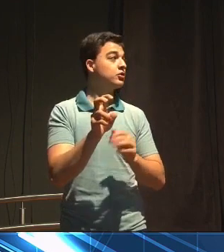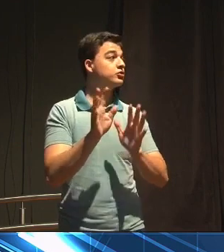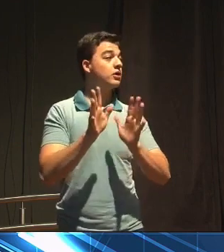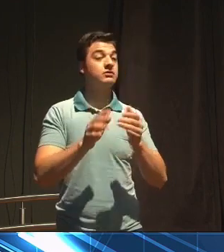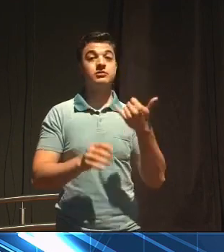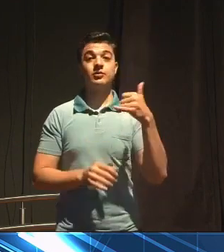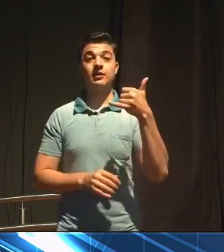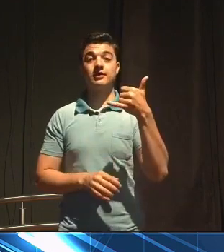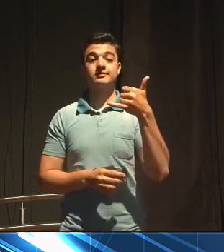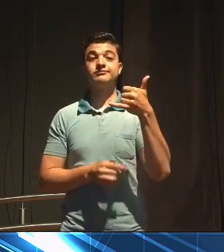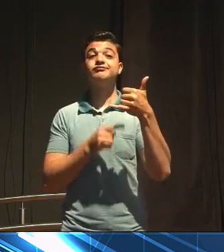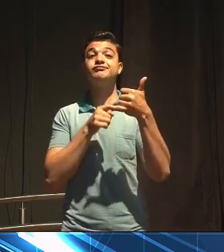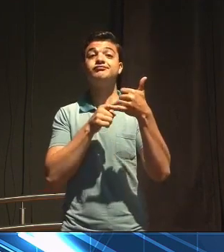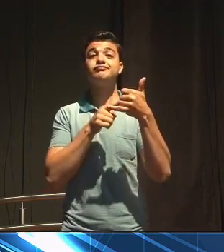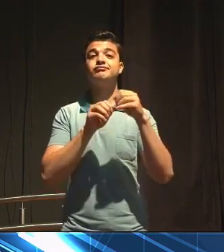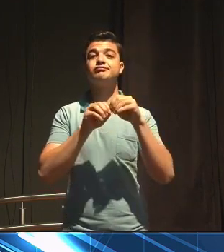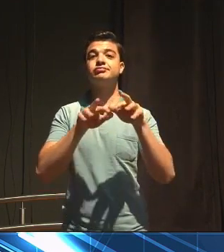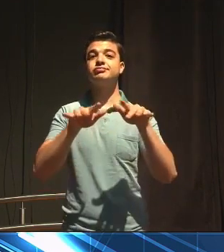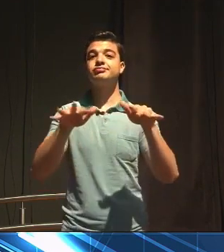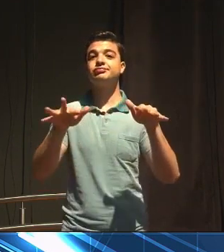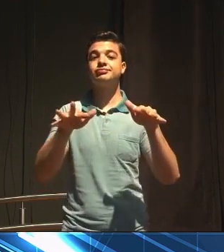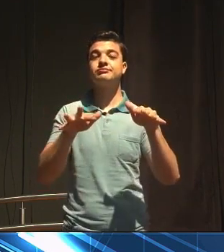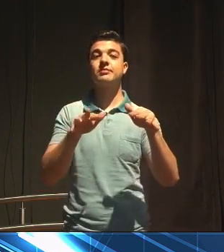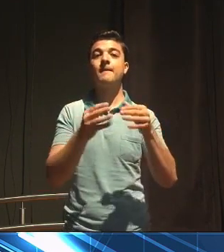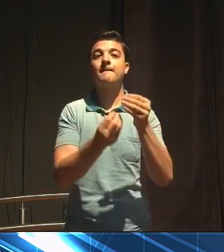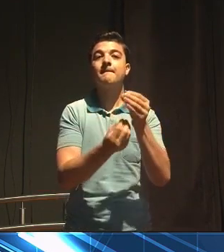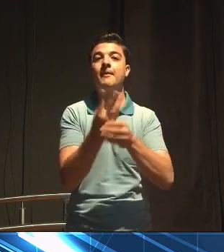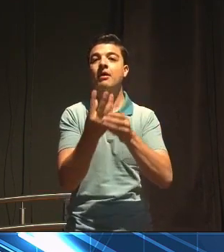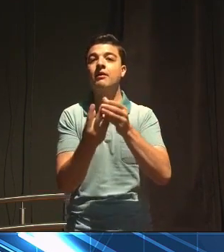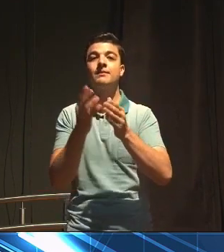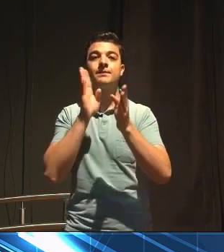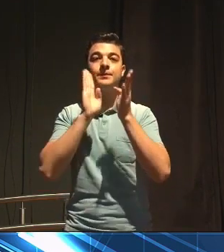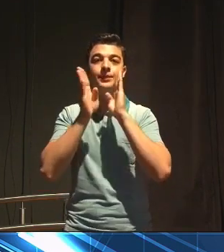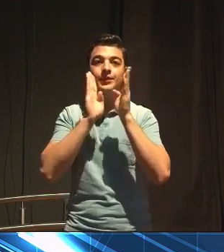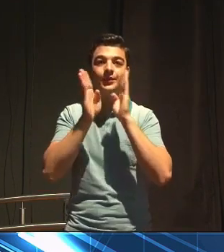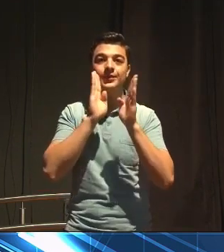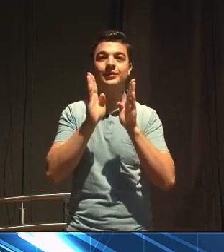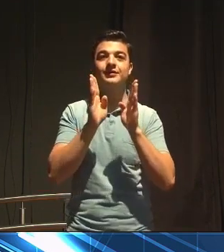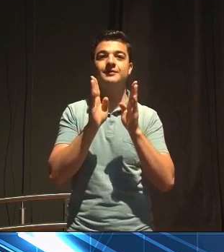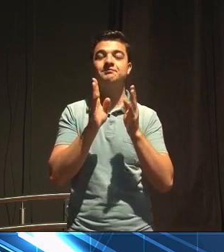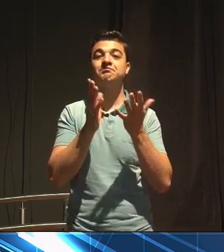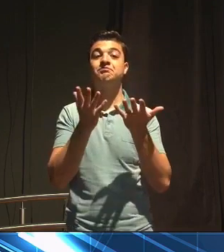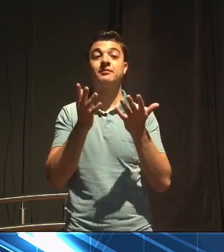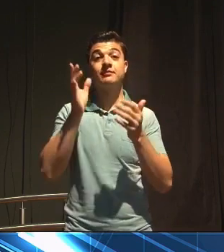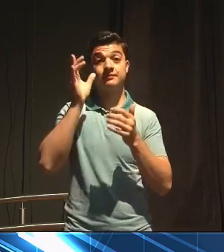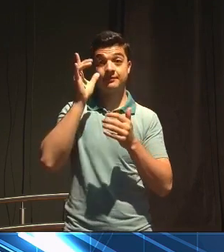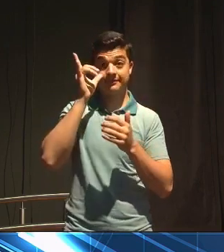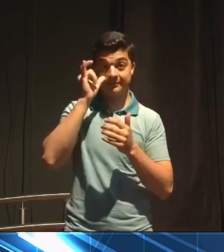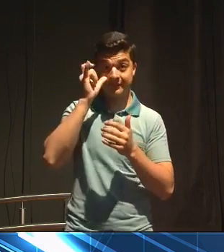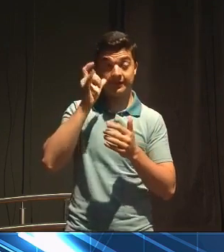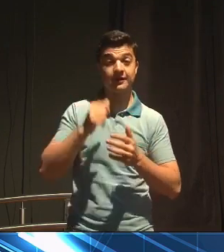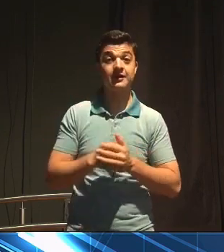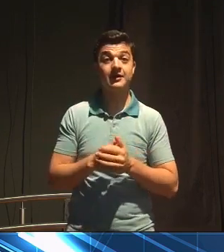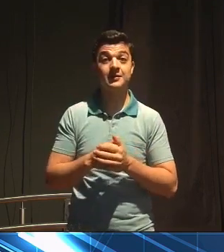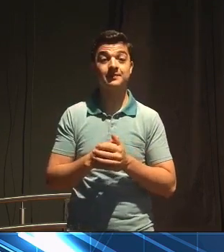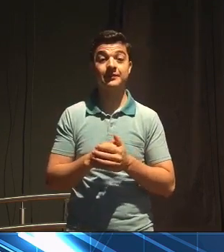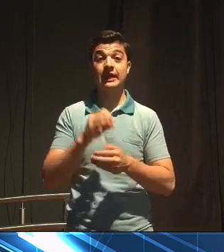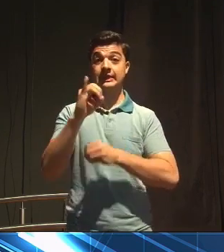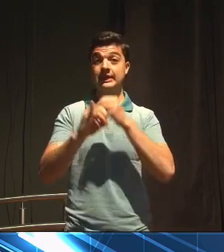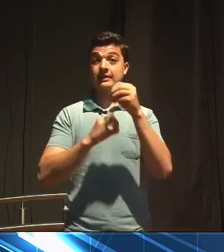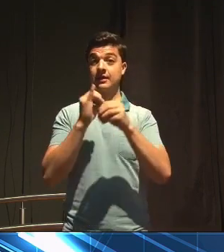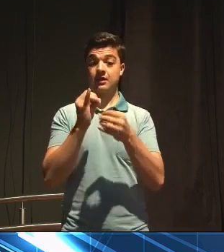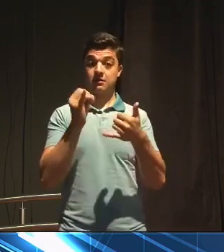aqui, começando a usar o Facebook no celular, instalar o Instagram, internet móvel já